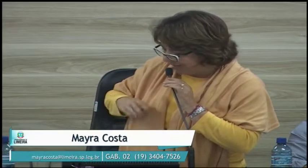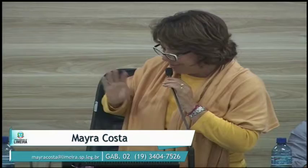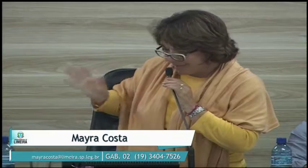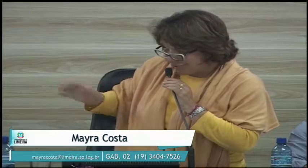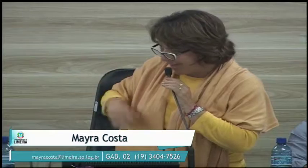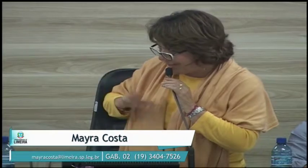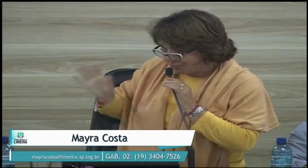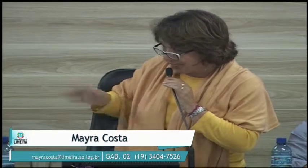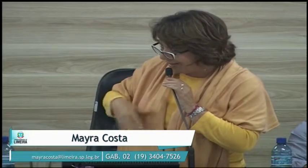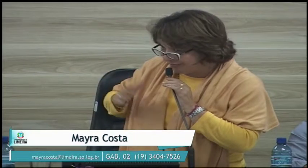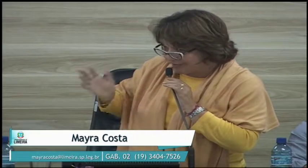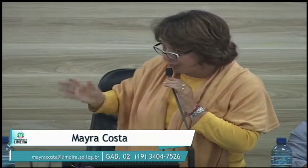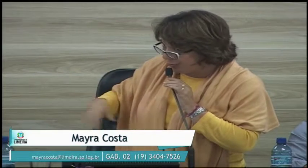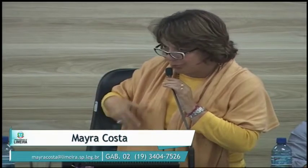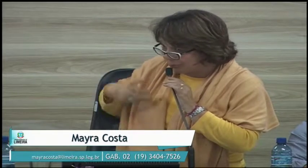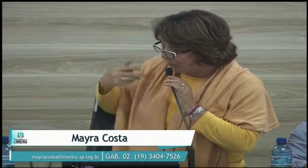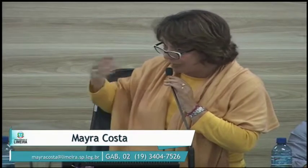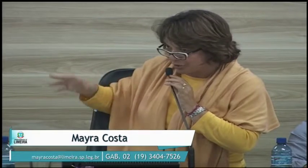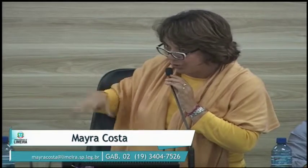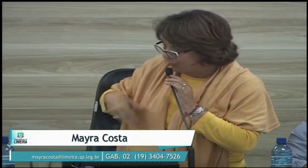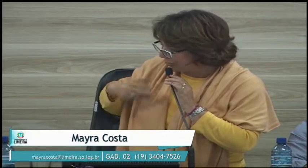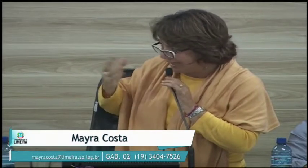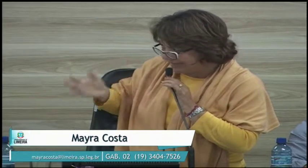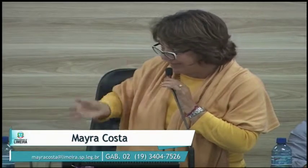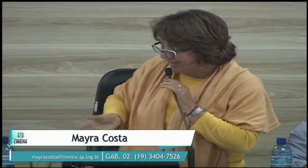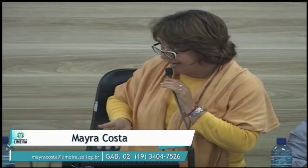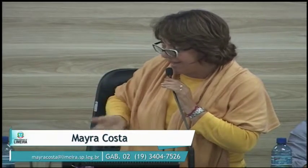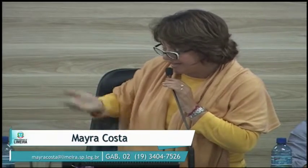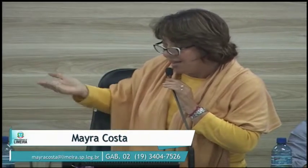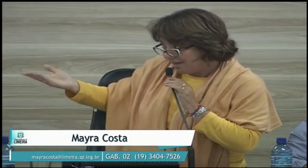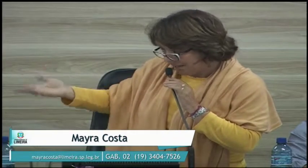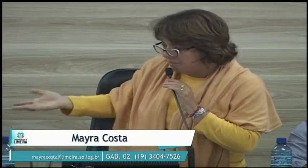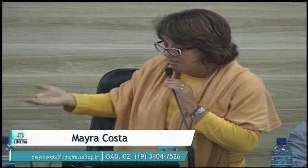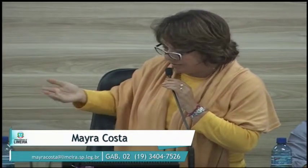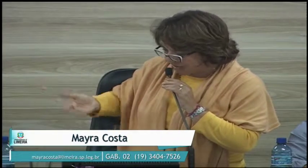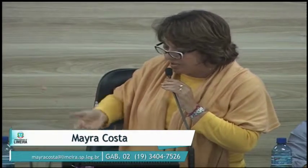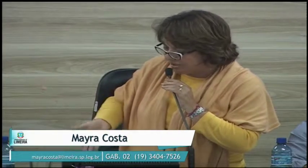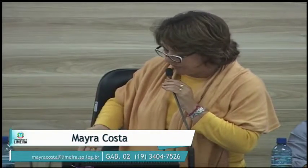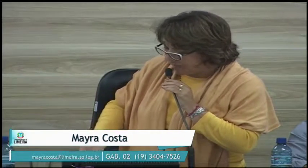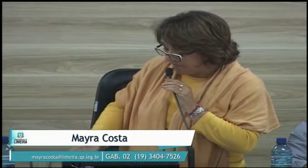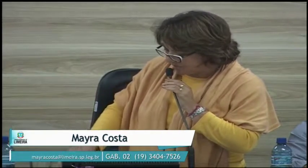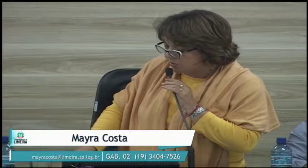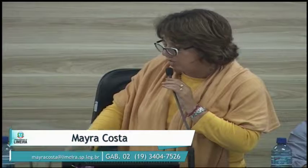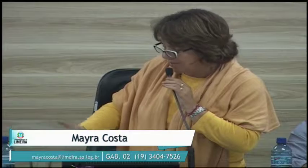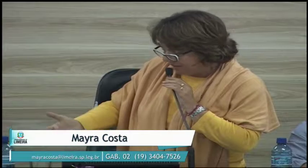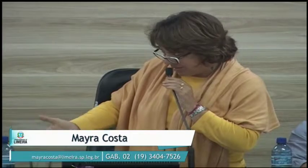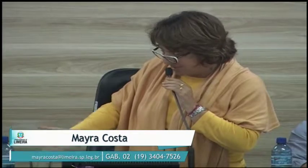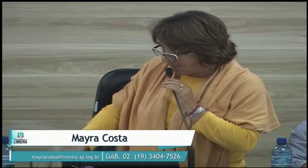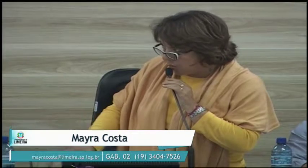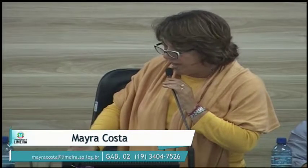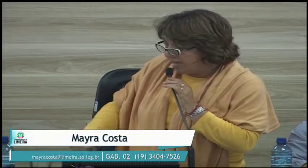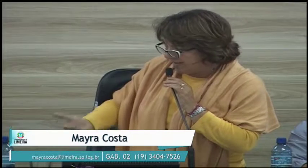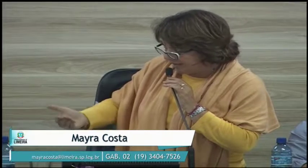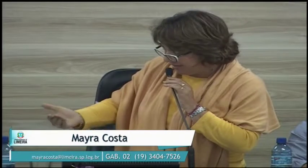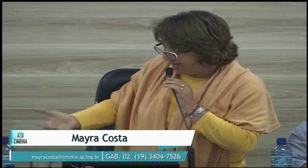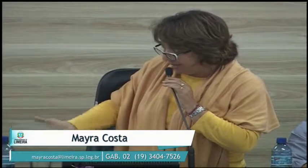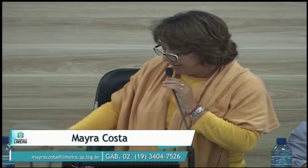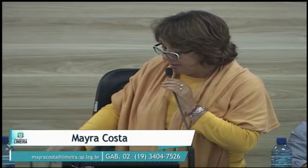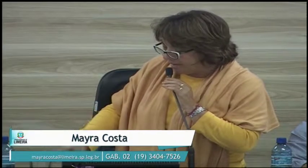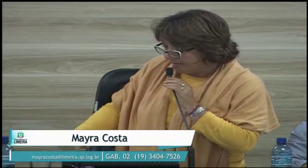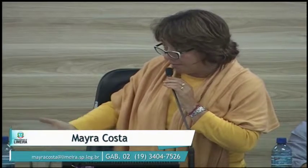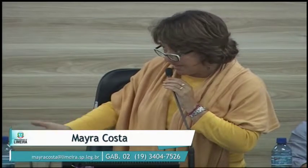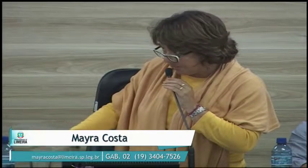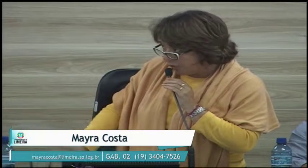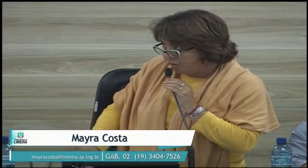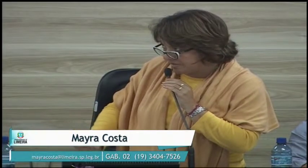auditivo, mas o resto ela faz tudo, ajuda, ela vai atrás, e ao mesmo tempo a gente vê pessoas de 50,